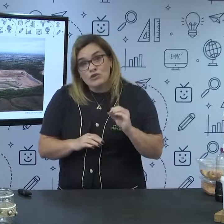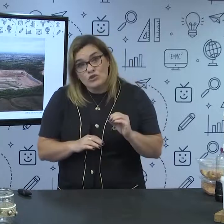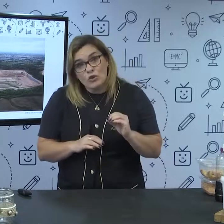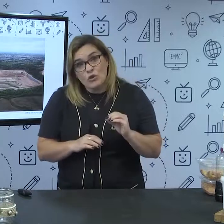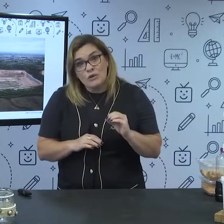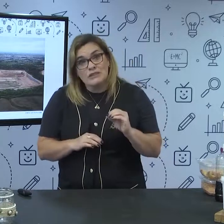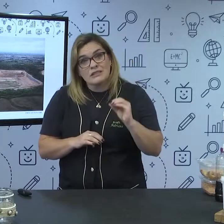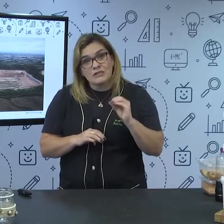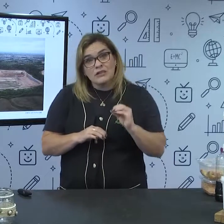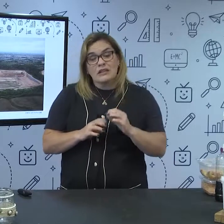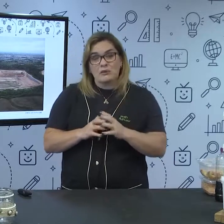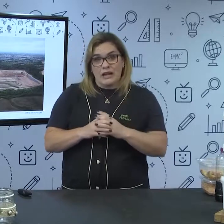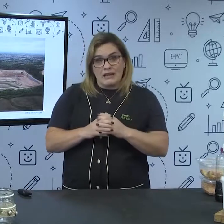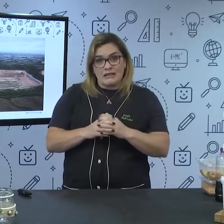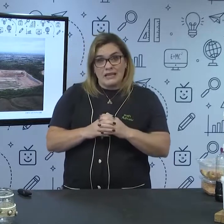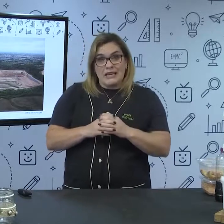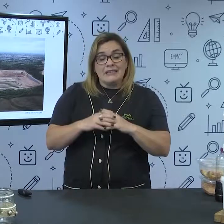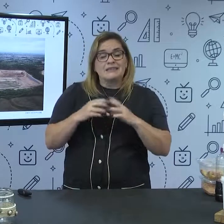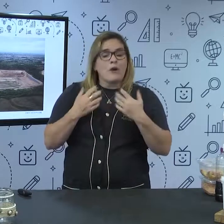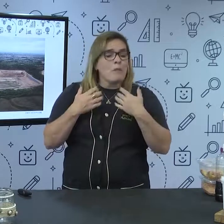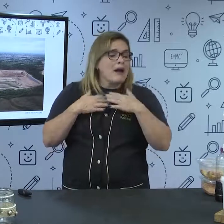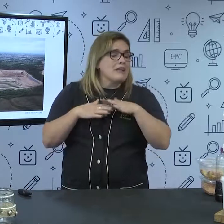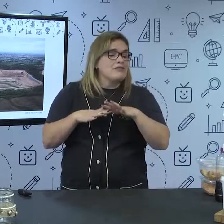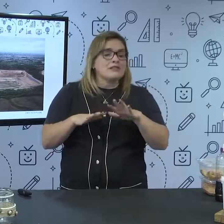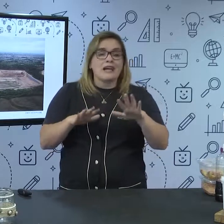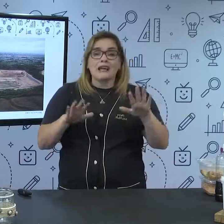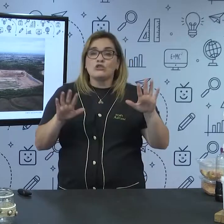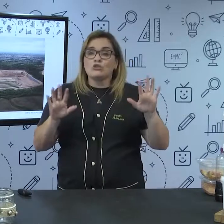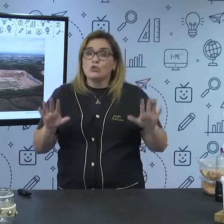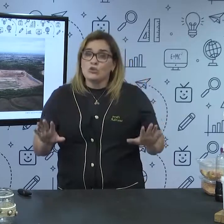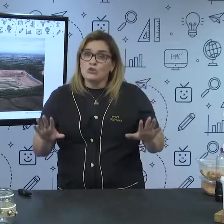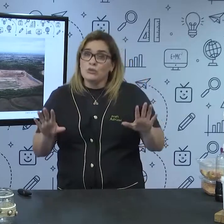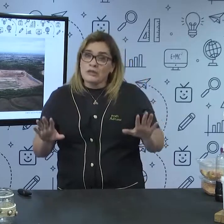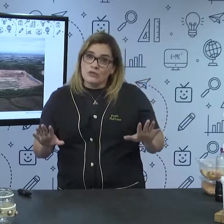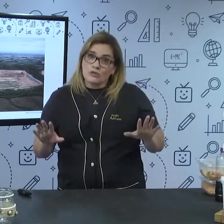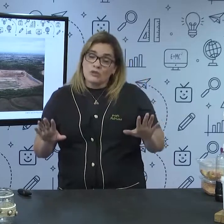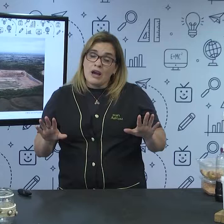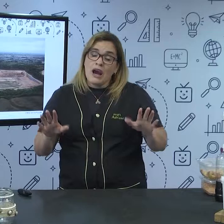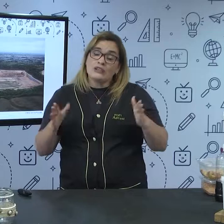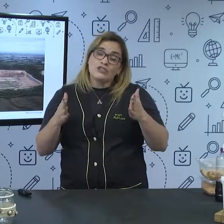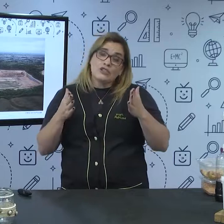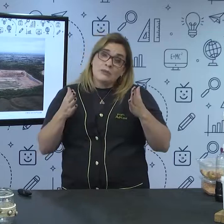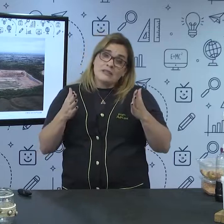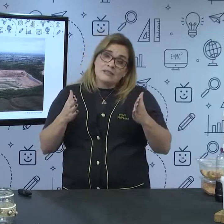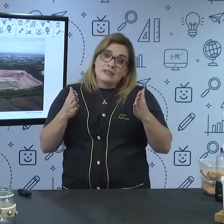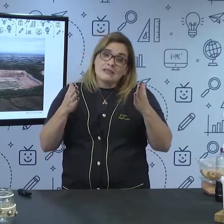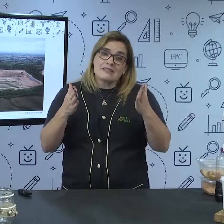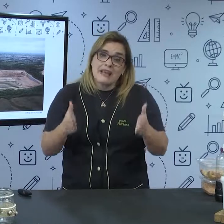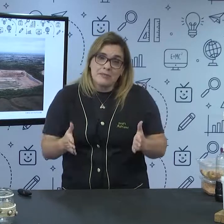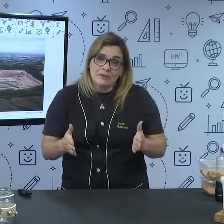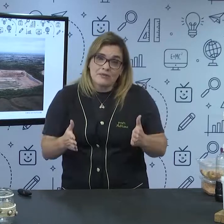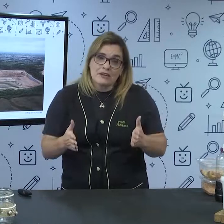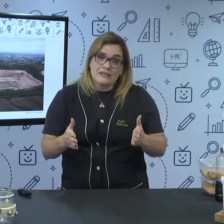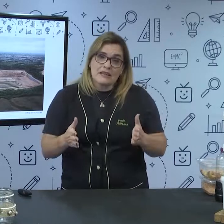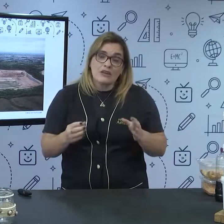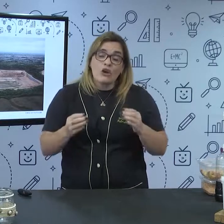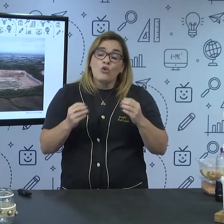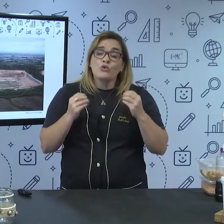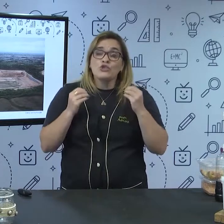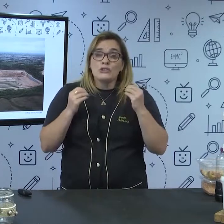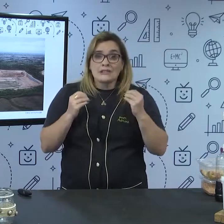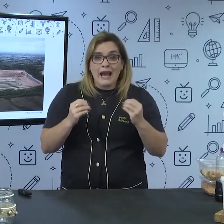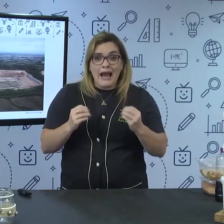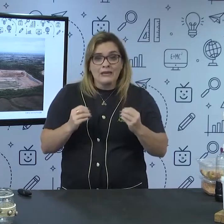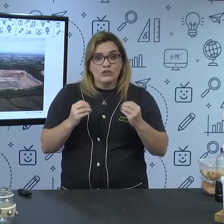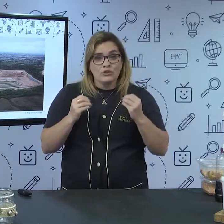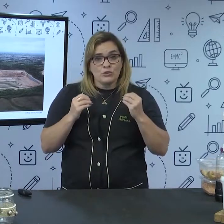tem pessoas que ficam lá. Então, para evitar tudo isso, a gente precisa sempre fazer